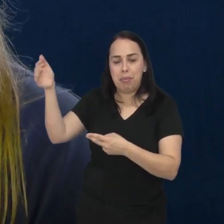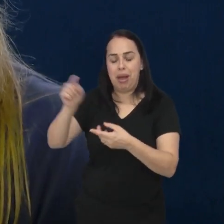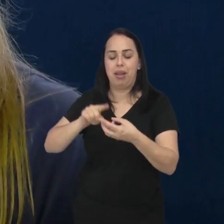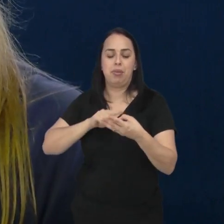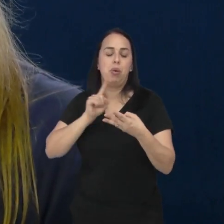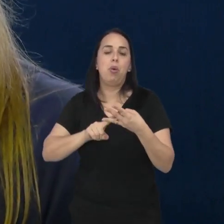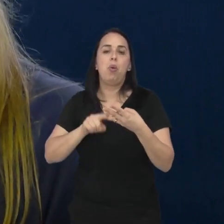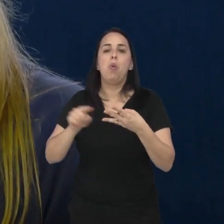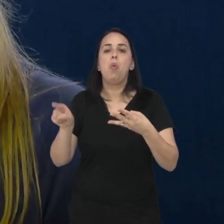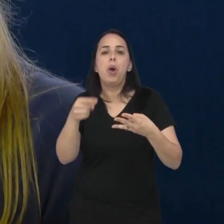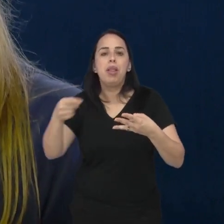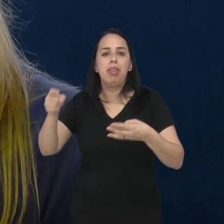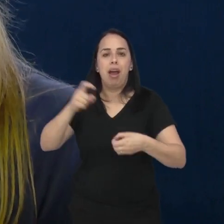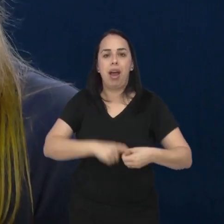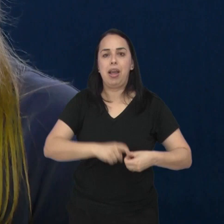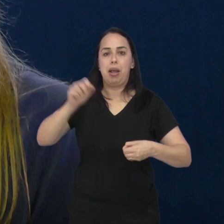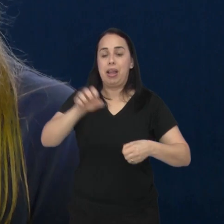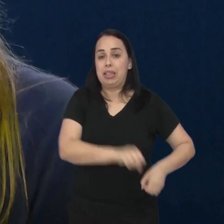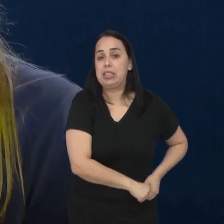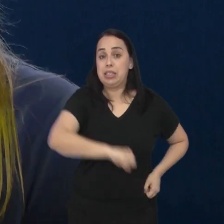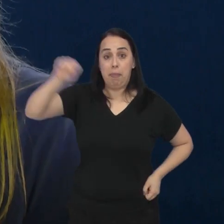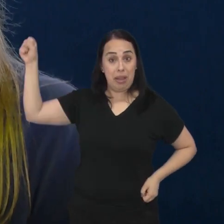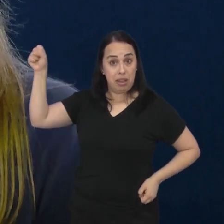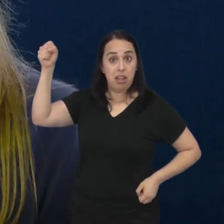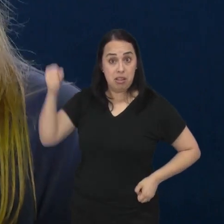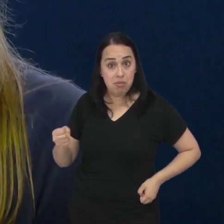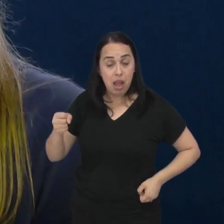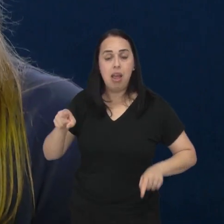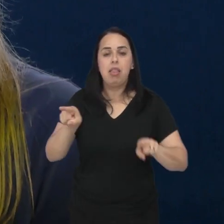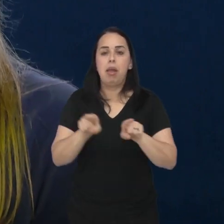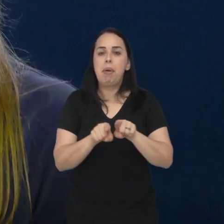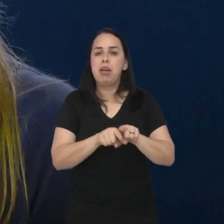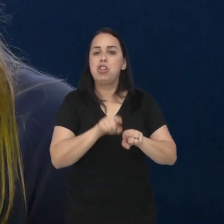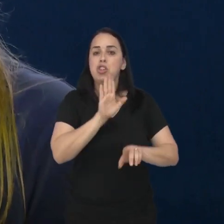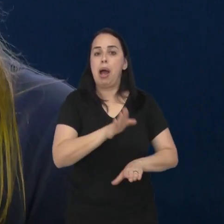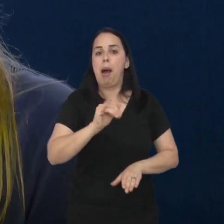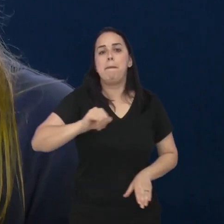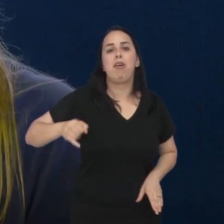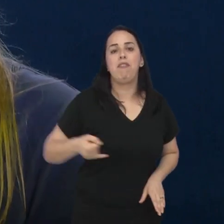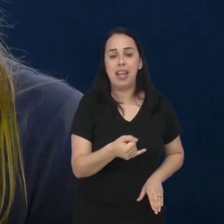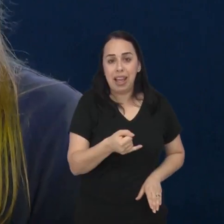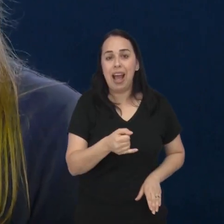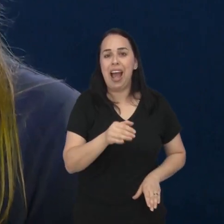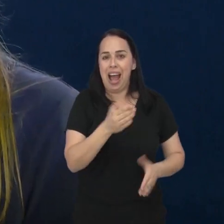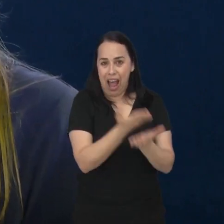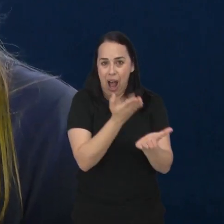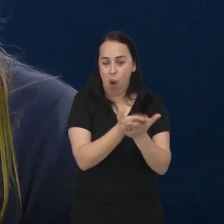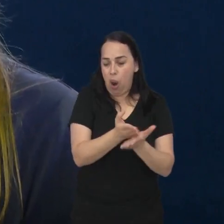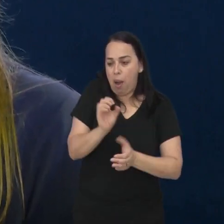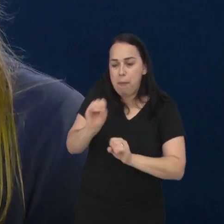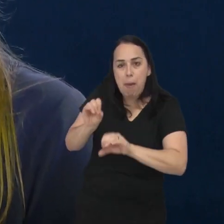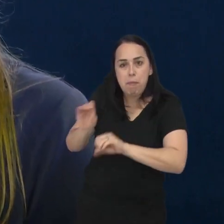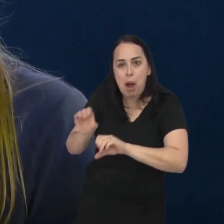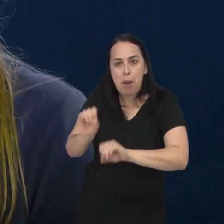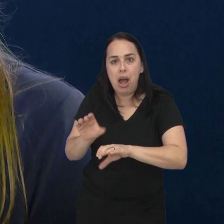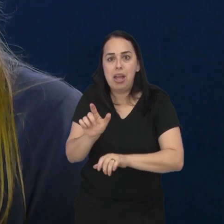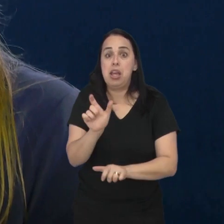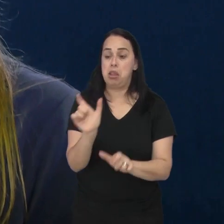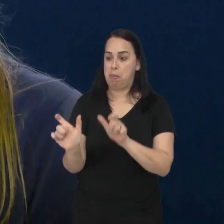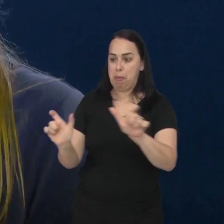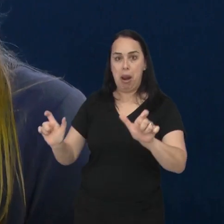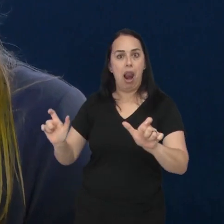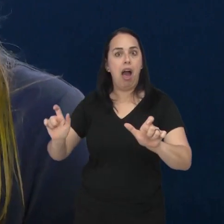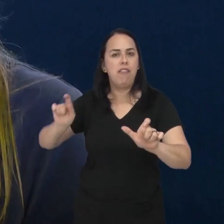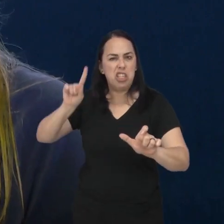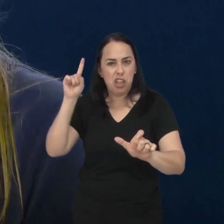hino da independência, então ela aproveita a aula dela para já estar ensinando, porque tem algumas palavras mais difíceis, então